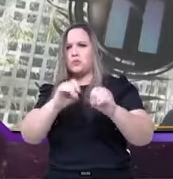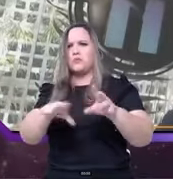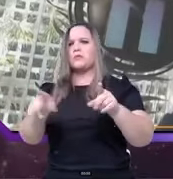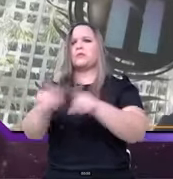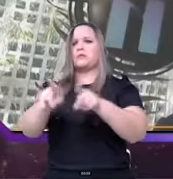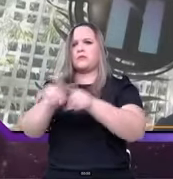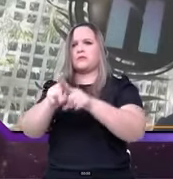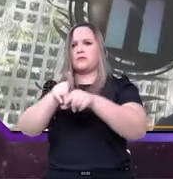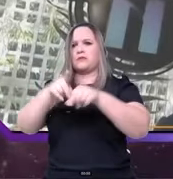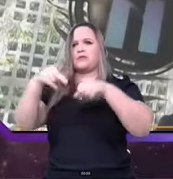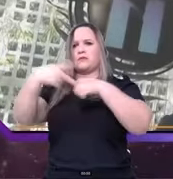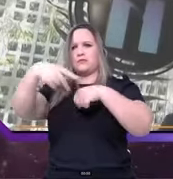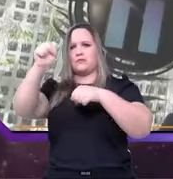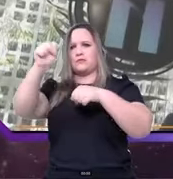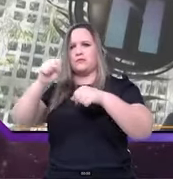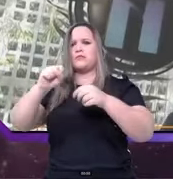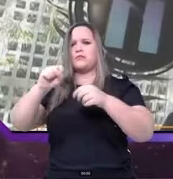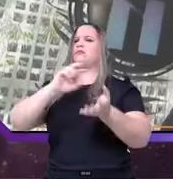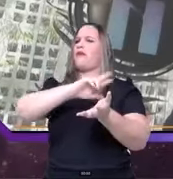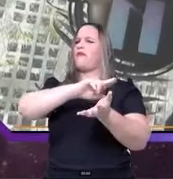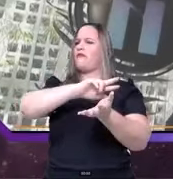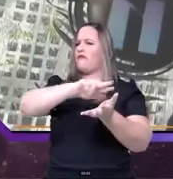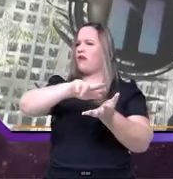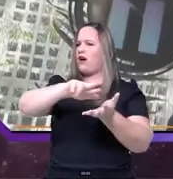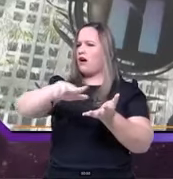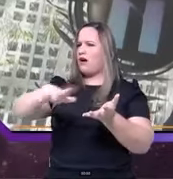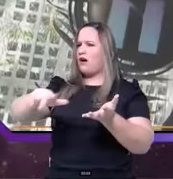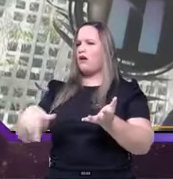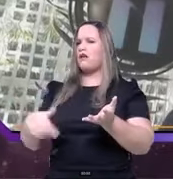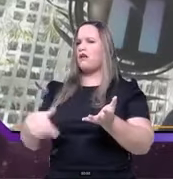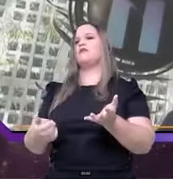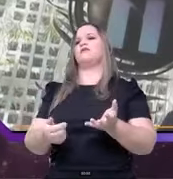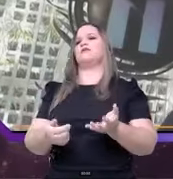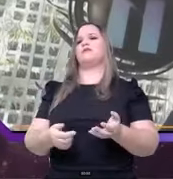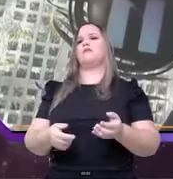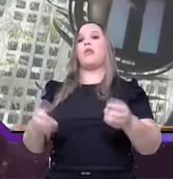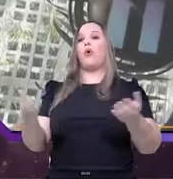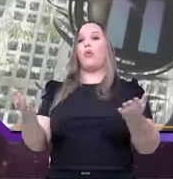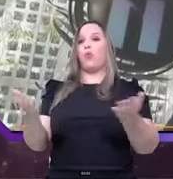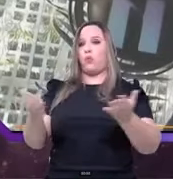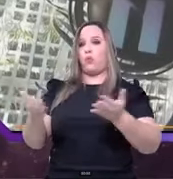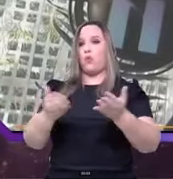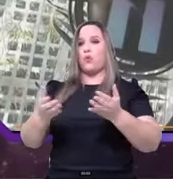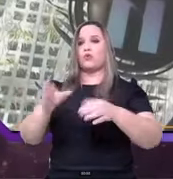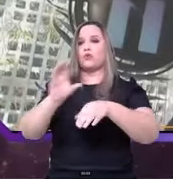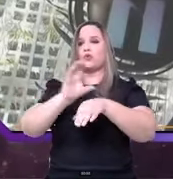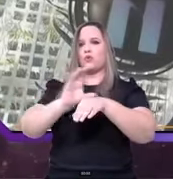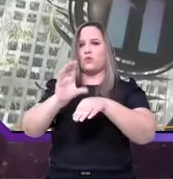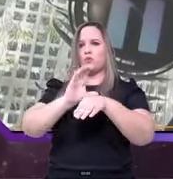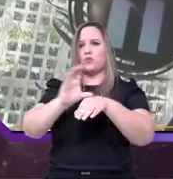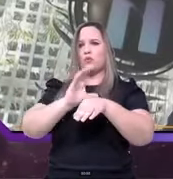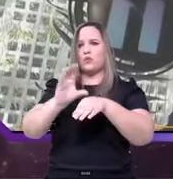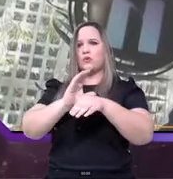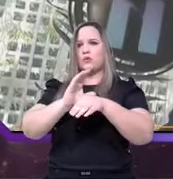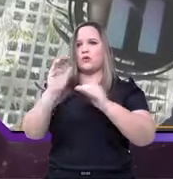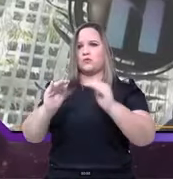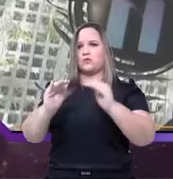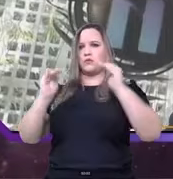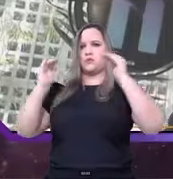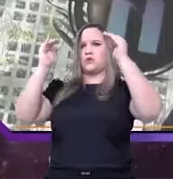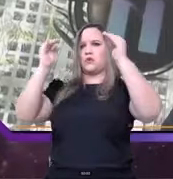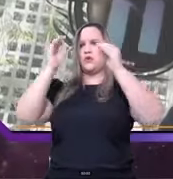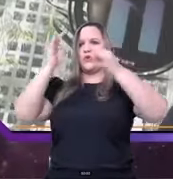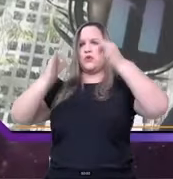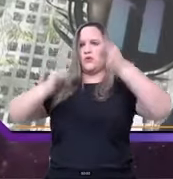executiva, possui diversos artigos, atualmente está no Conselho Superior da Justiça do Trabalho e